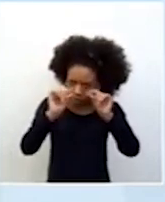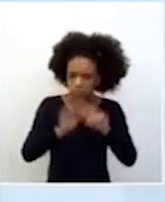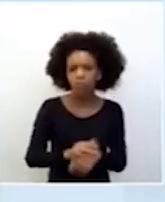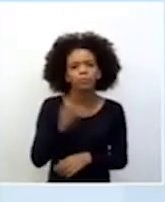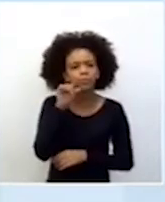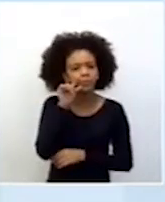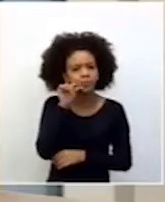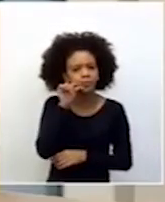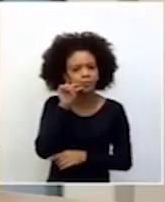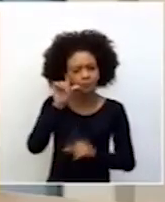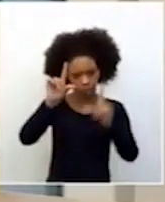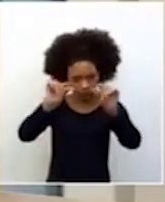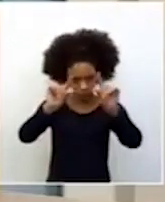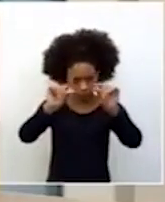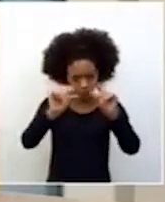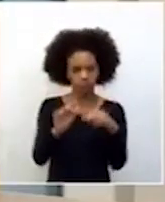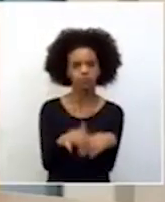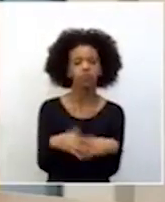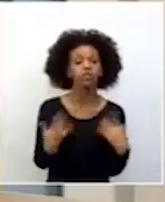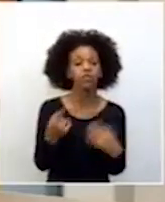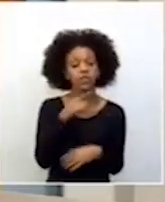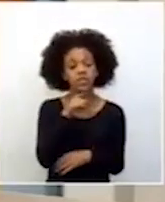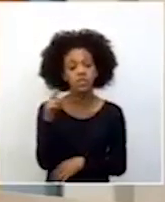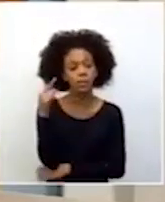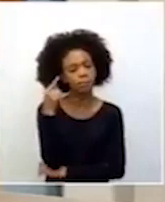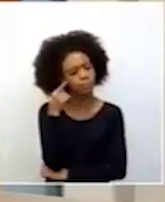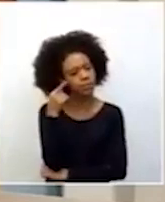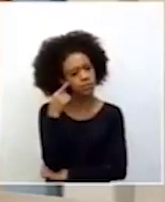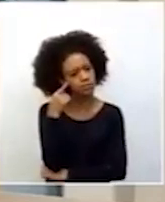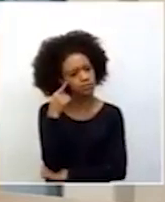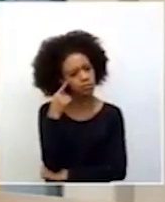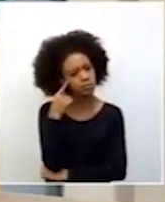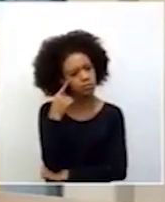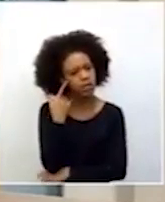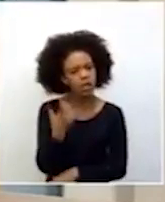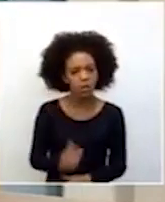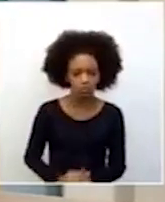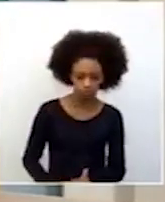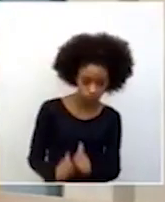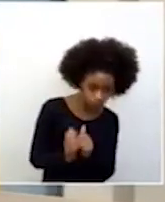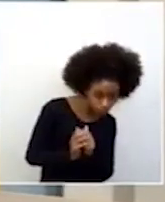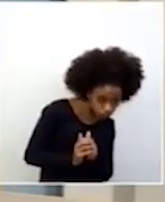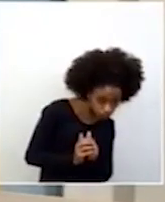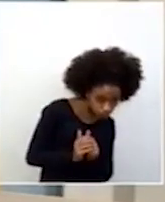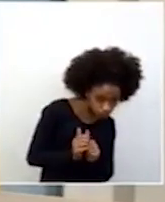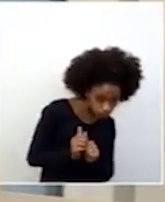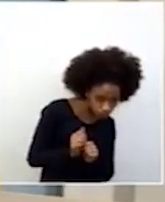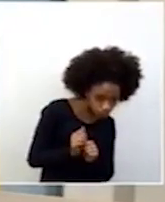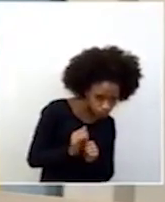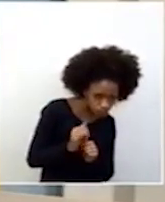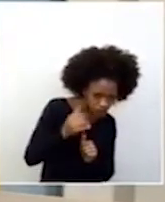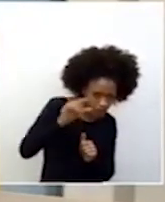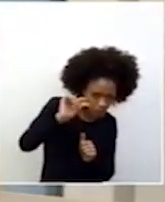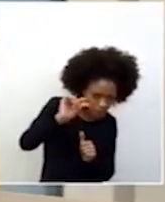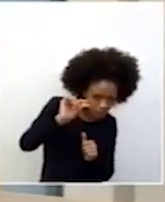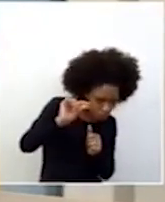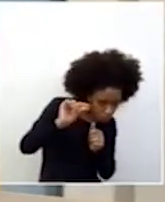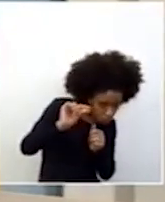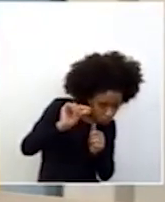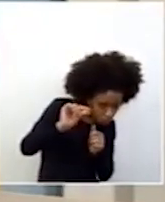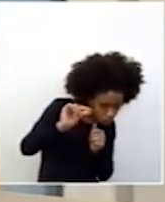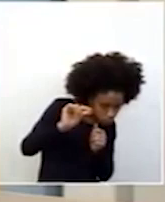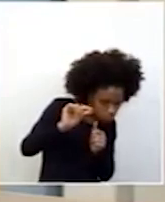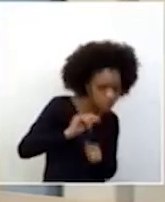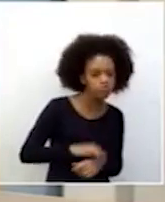você pense em a situação que a pessoa está tirando essa foto diante daqueles pássaros ali que estão à